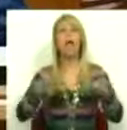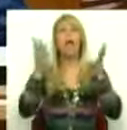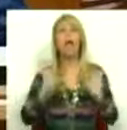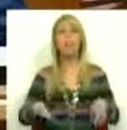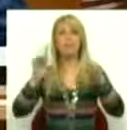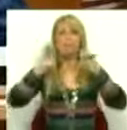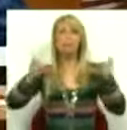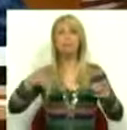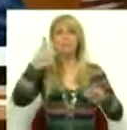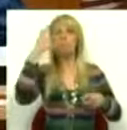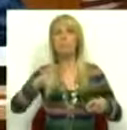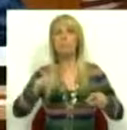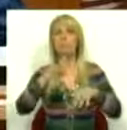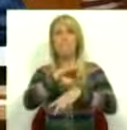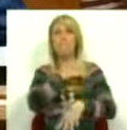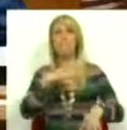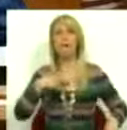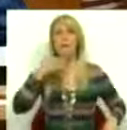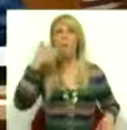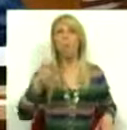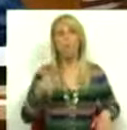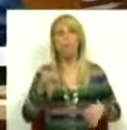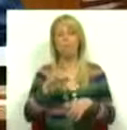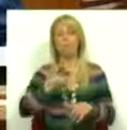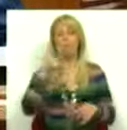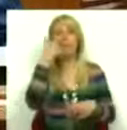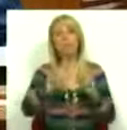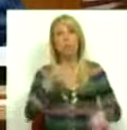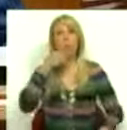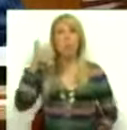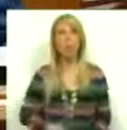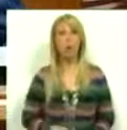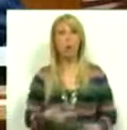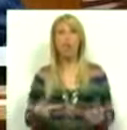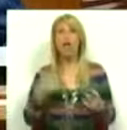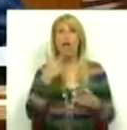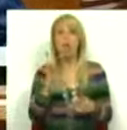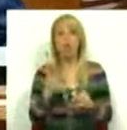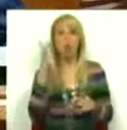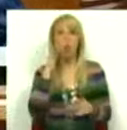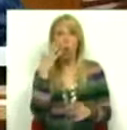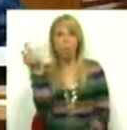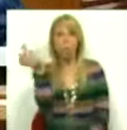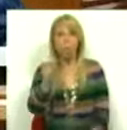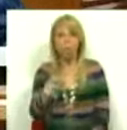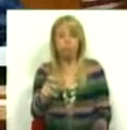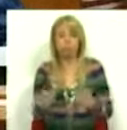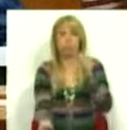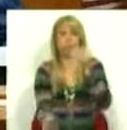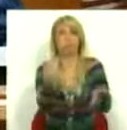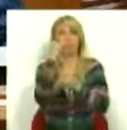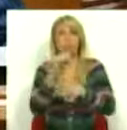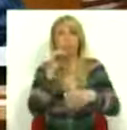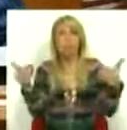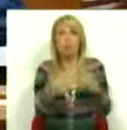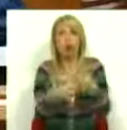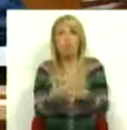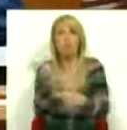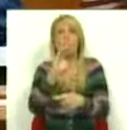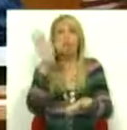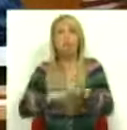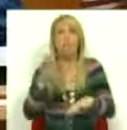os especialistas que já vieram dizer que o número anormal de mortes não se deve apenas à questão dos vírus, que são normais nesta altura do